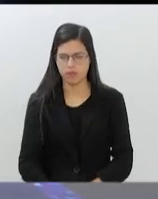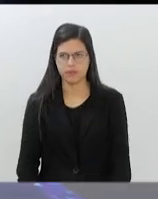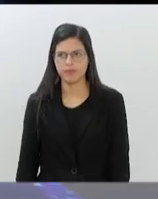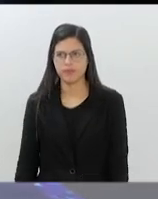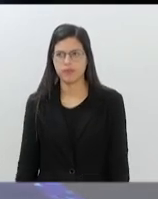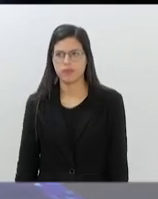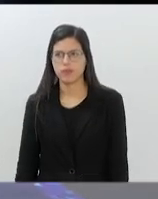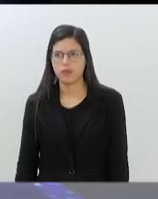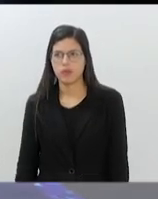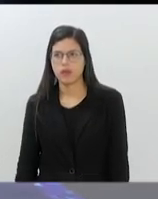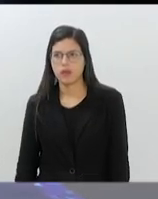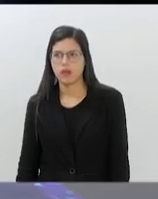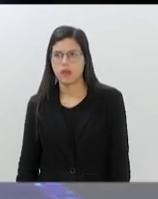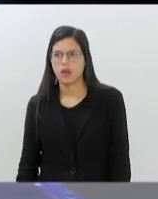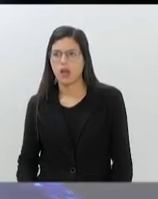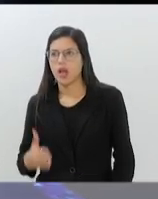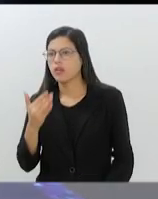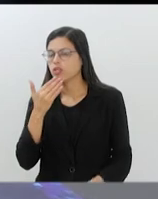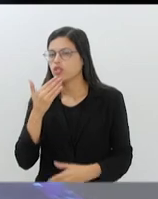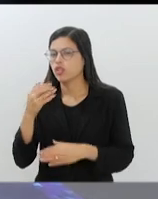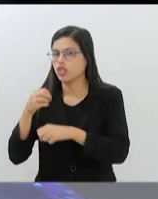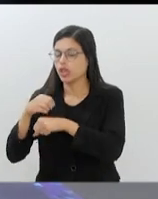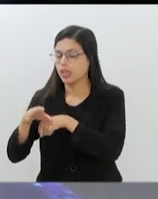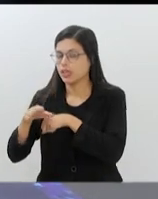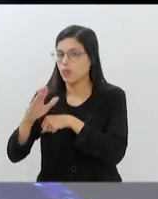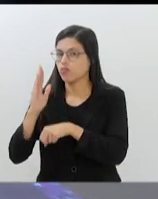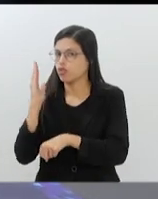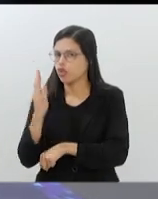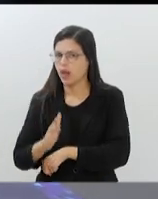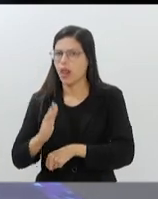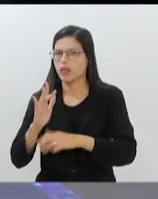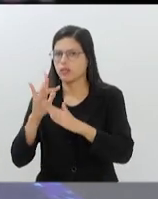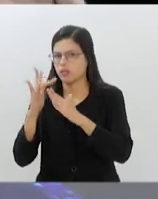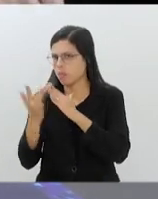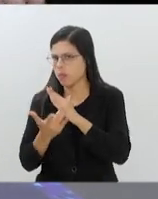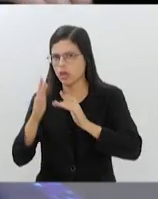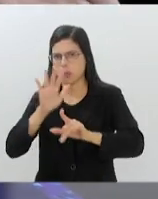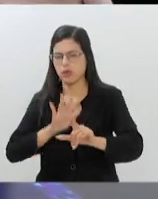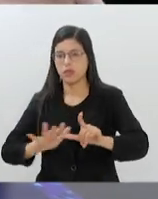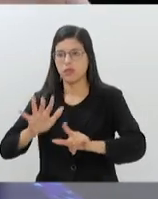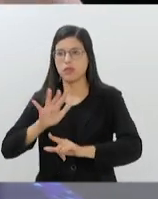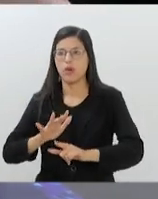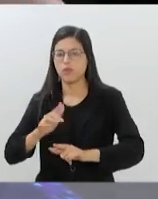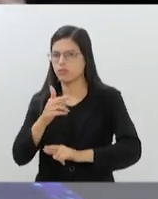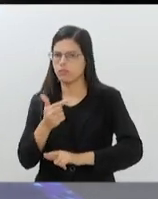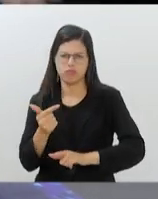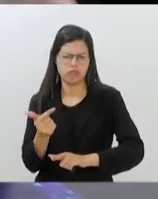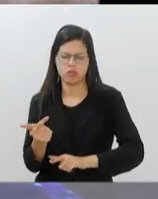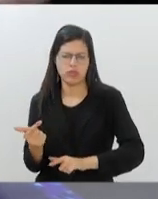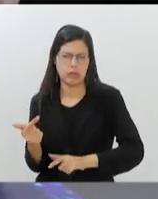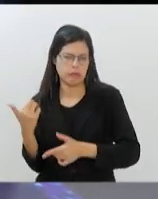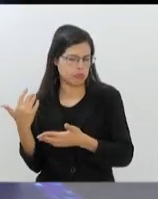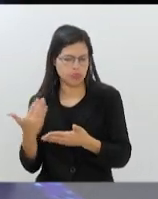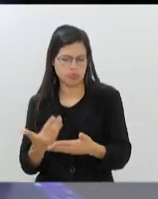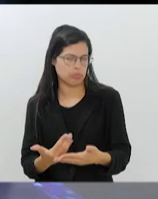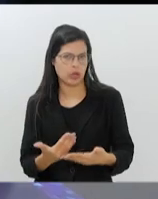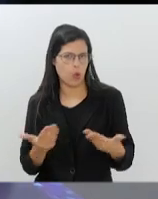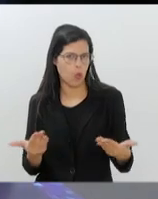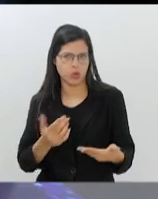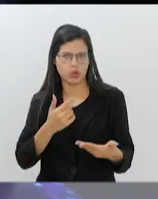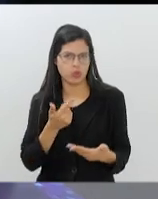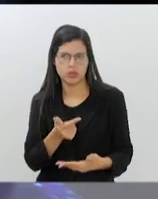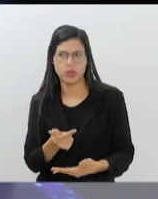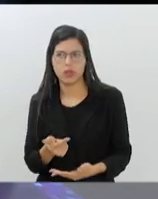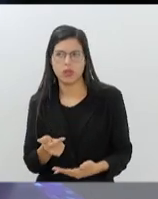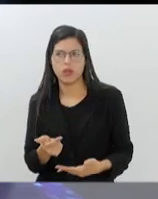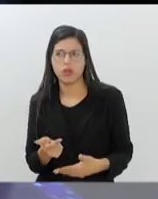diretas para veículos até hoje não teve nenhuma o que já teve eu posso ter não sido tão claro à medida que tentei esclarecer